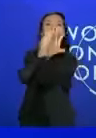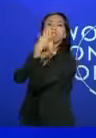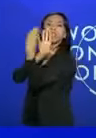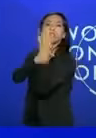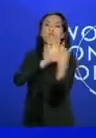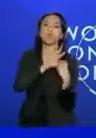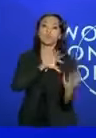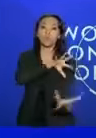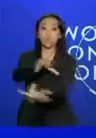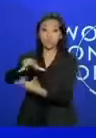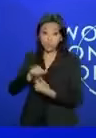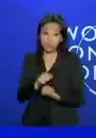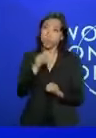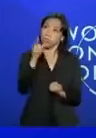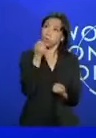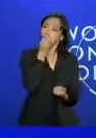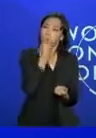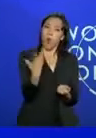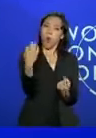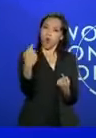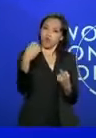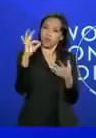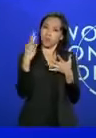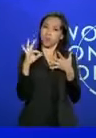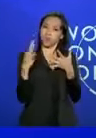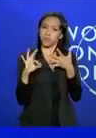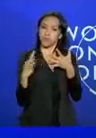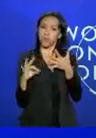que são adotadas e promovidas pela OCDE.